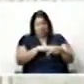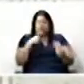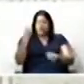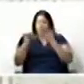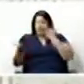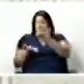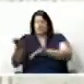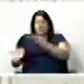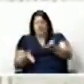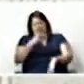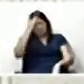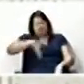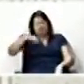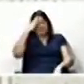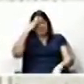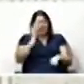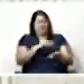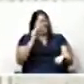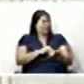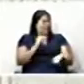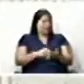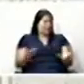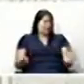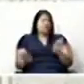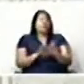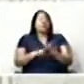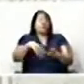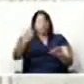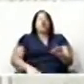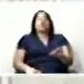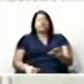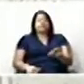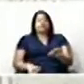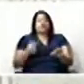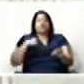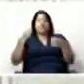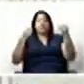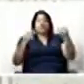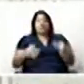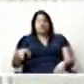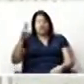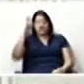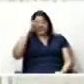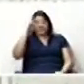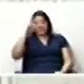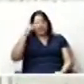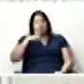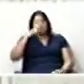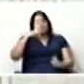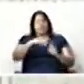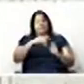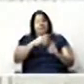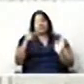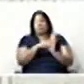disso. Todo mundo sabe disso. E para agravar a situação, estou contando aqui o caso da doutora pediatra